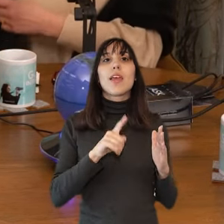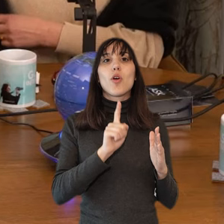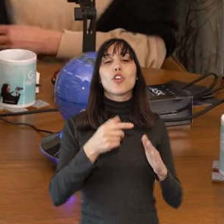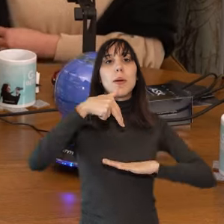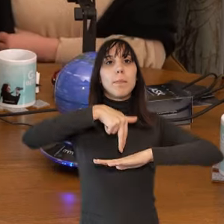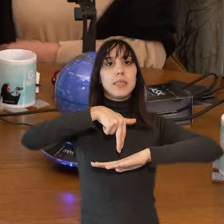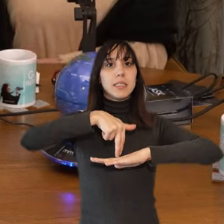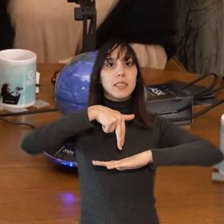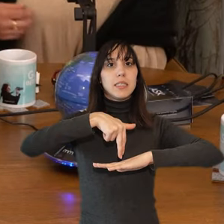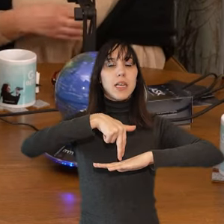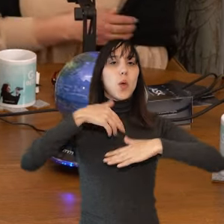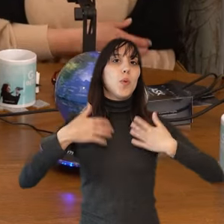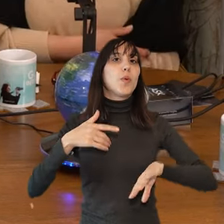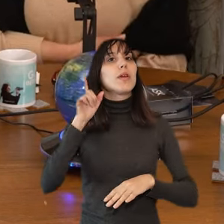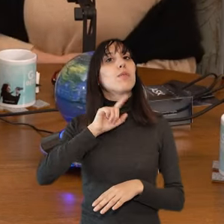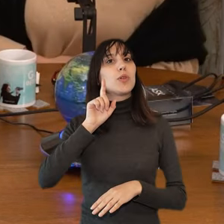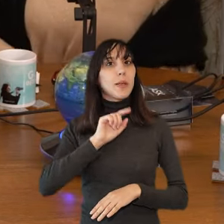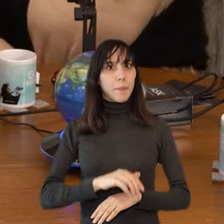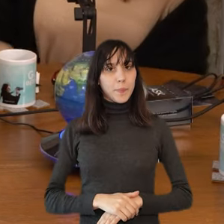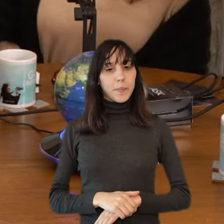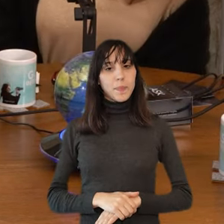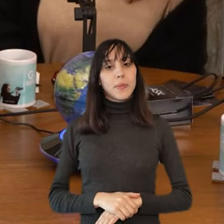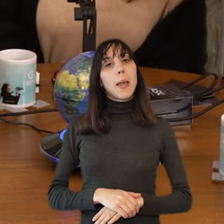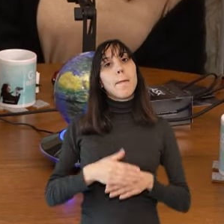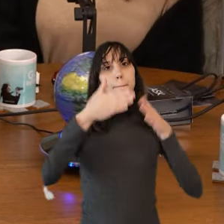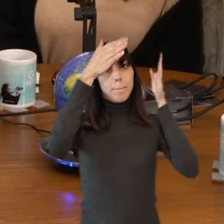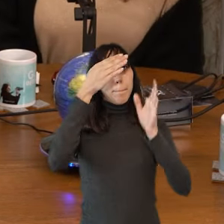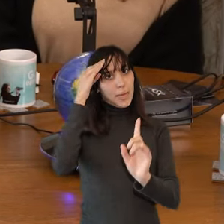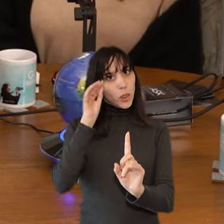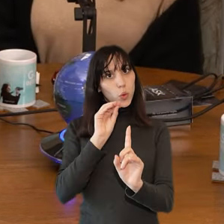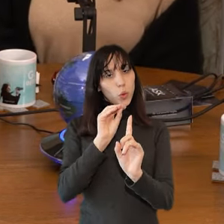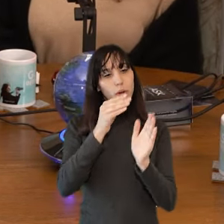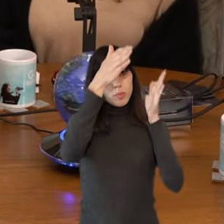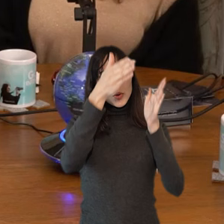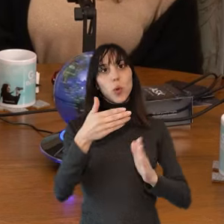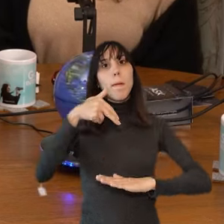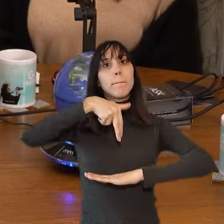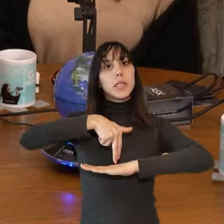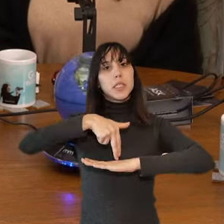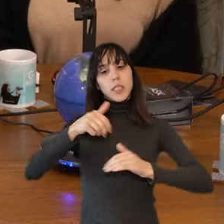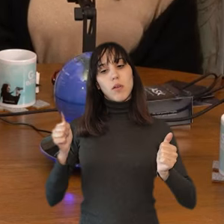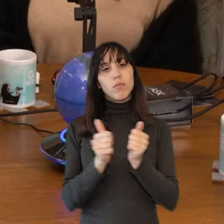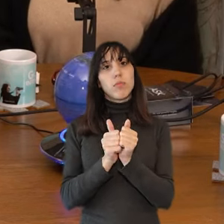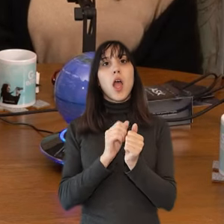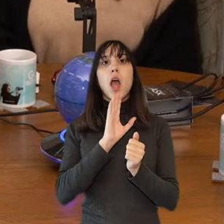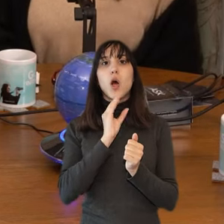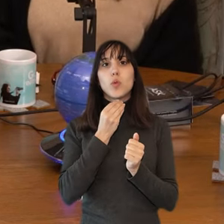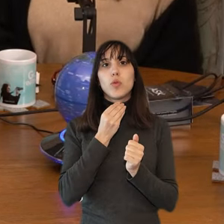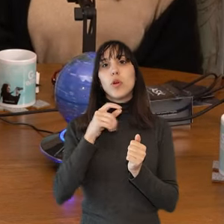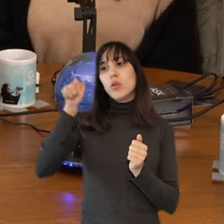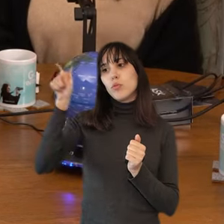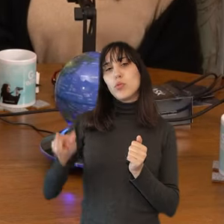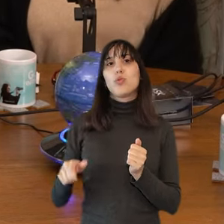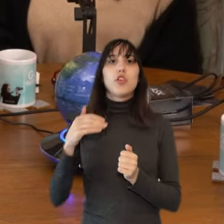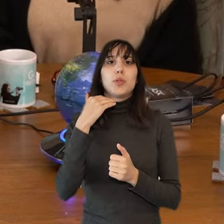do presencial que é extremamente importante não é o mentor é essa figura presencial que está com o aluno que está com o aluno e não tem que ser um especialista